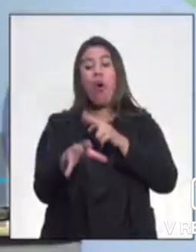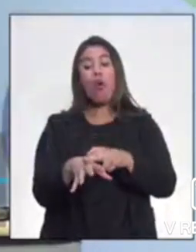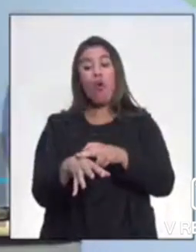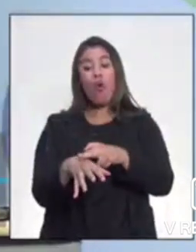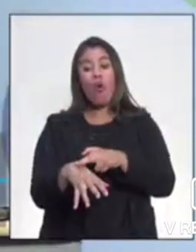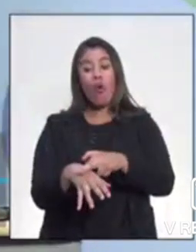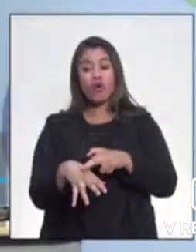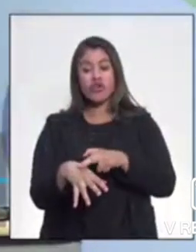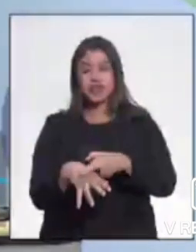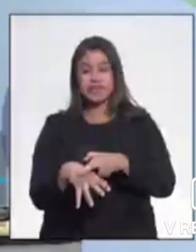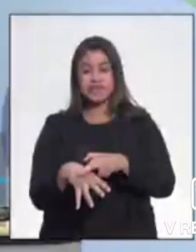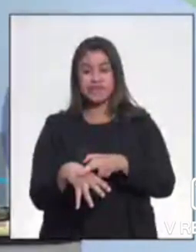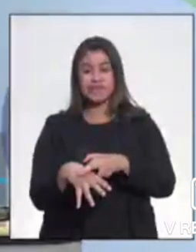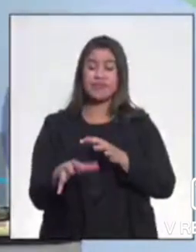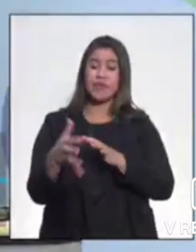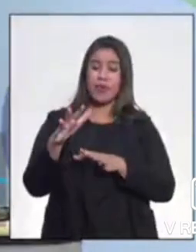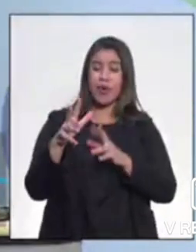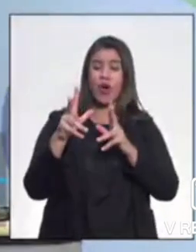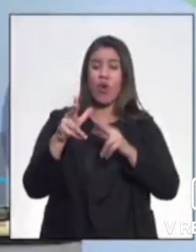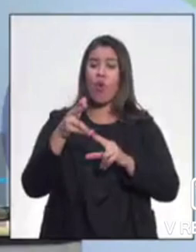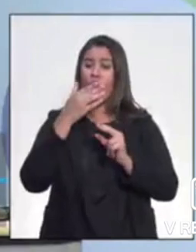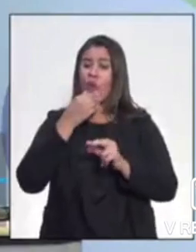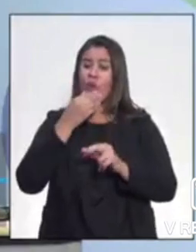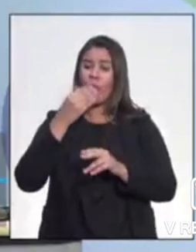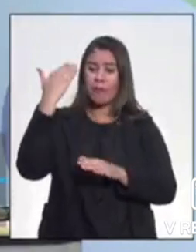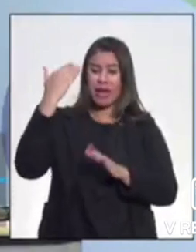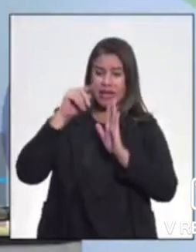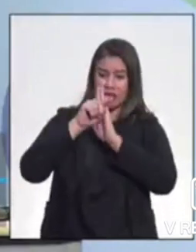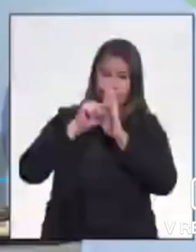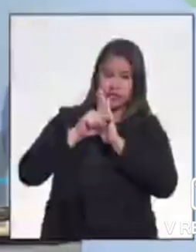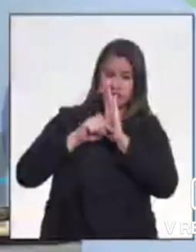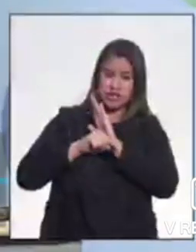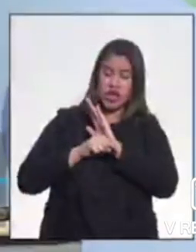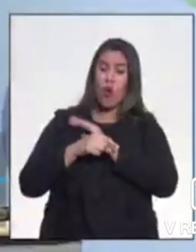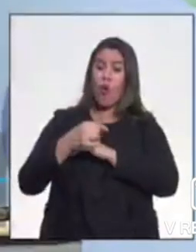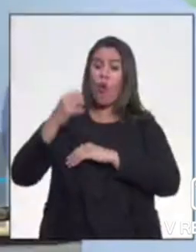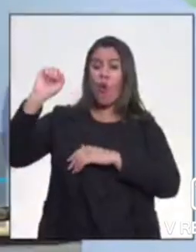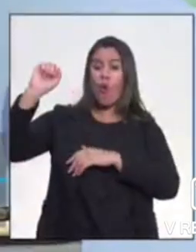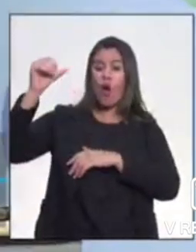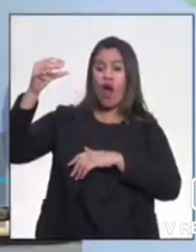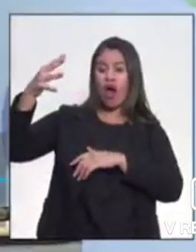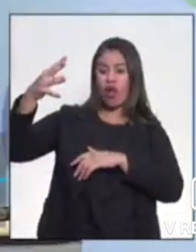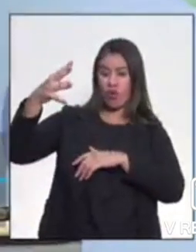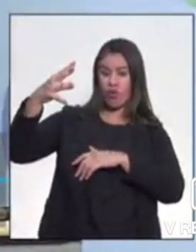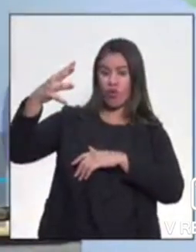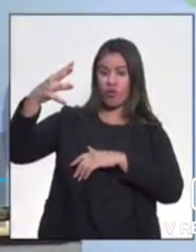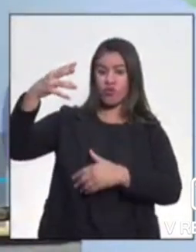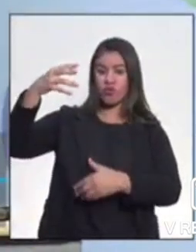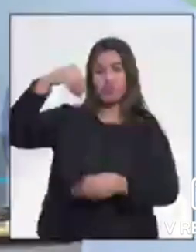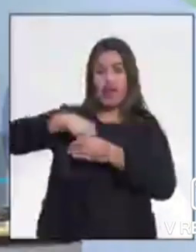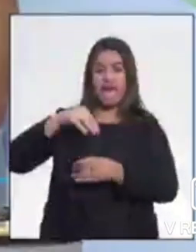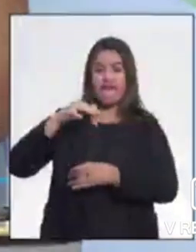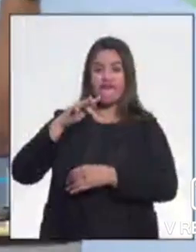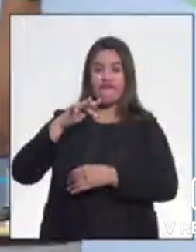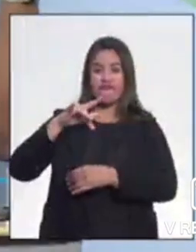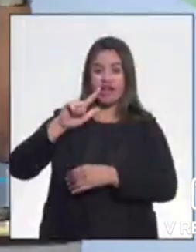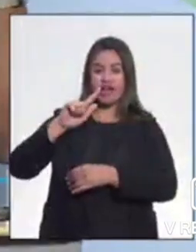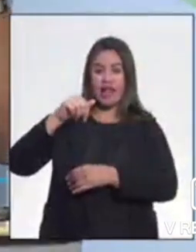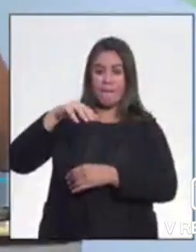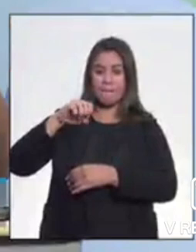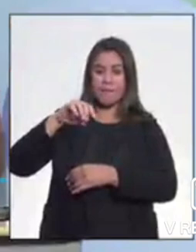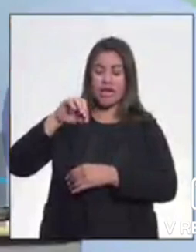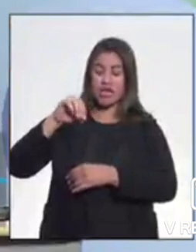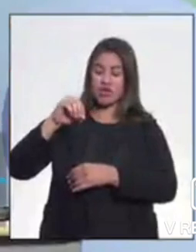Thomson observou naquele experimento lá da ampola de Crookes. Ele vai ver uma luz sendo projetada do filamento até a ponta do seu